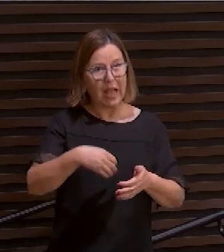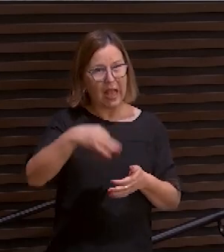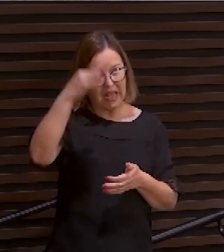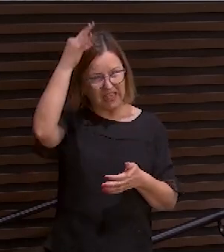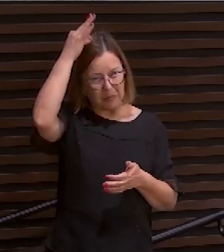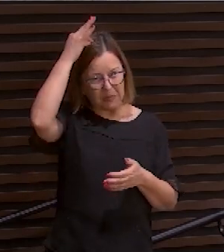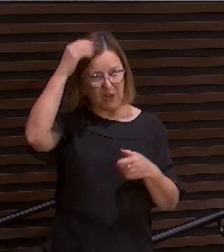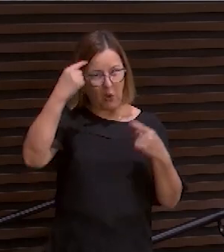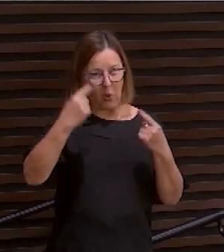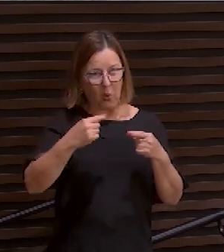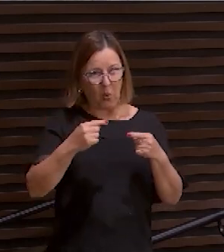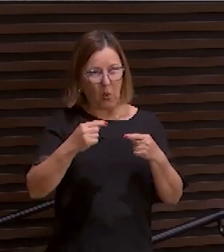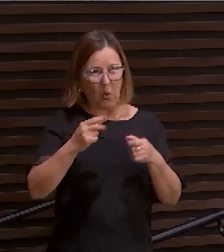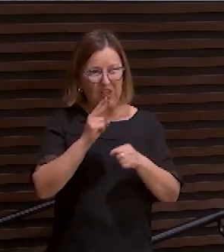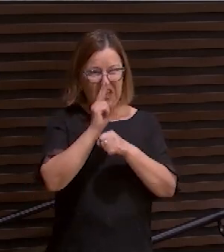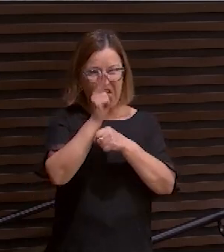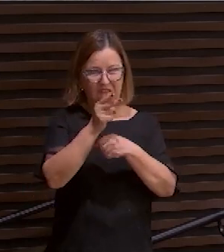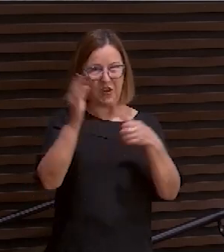Senhor venceu.